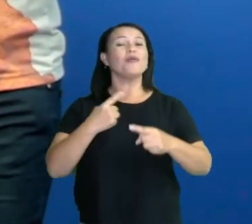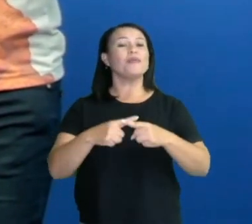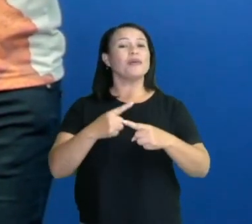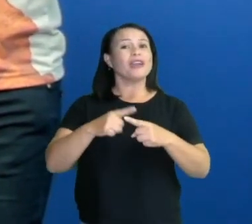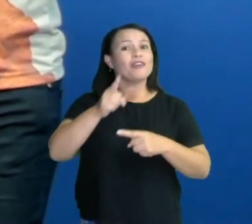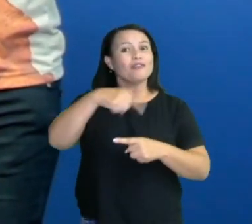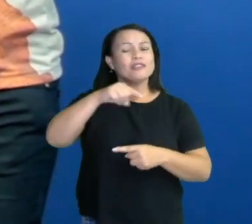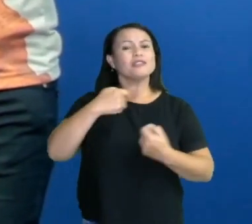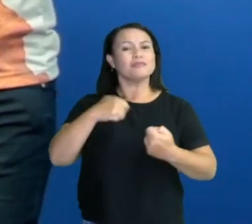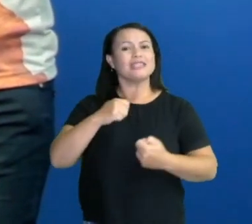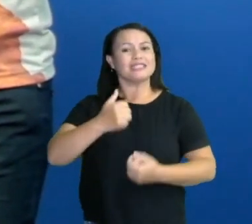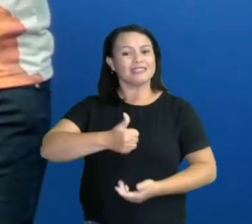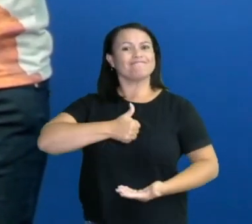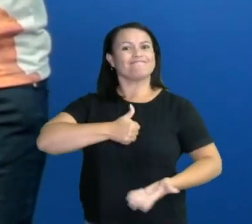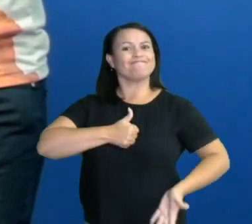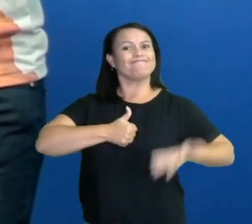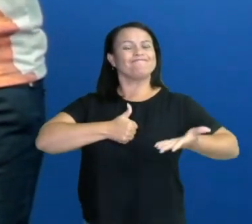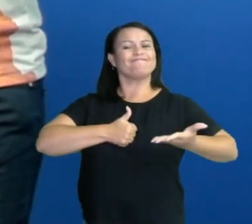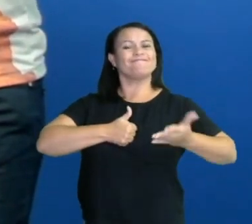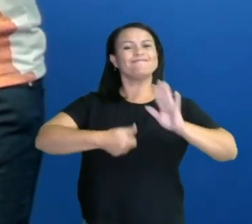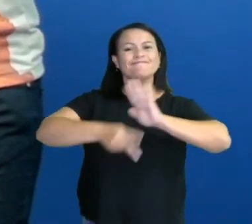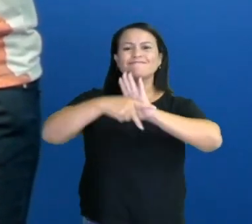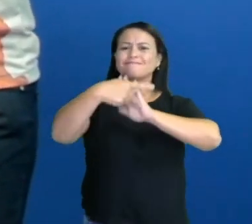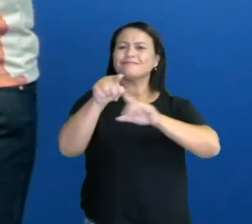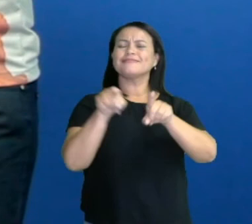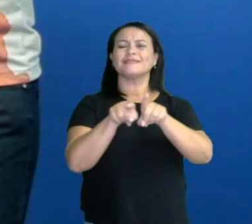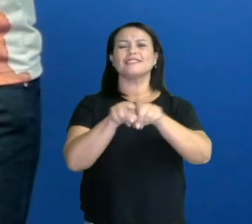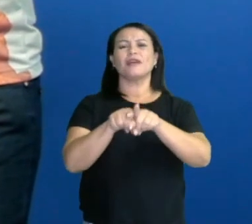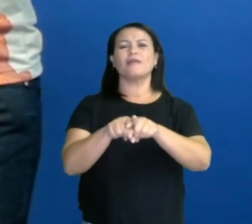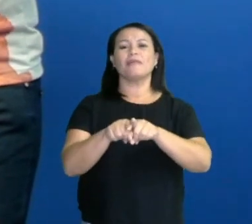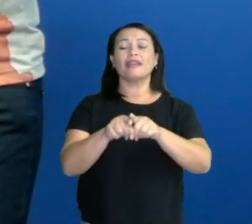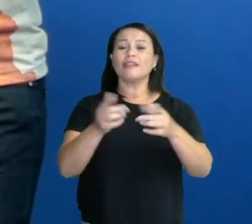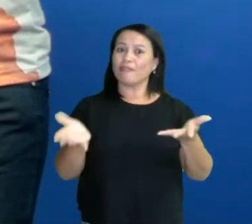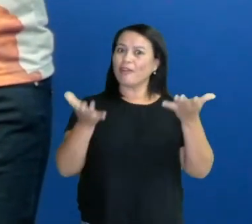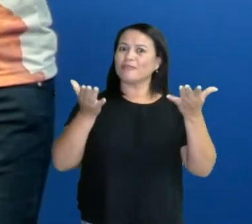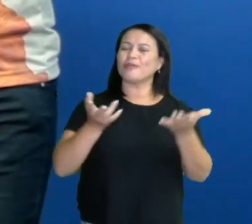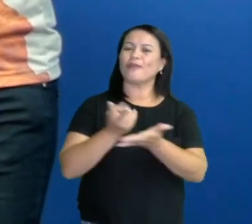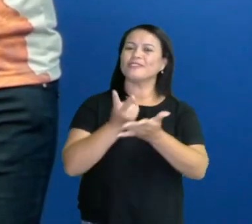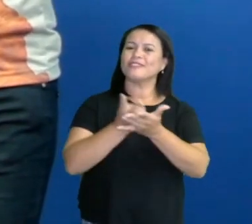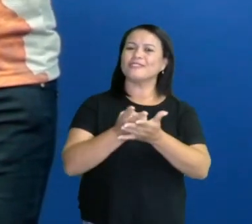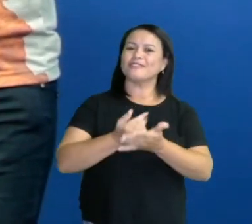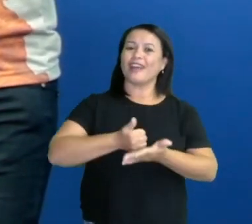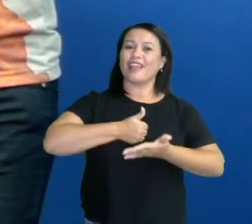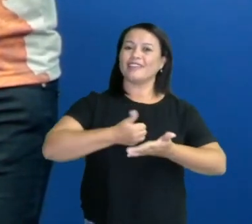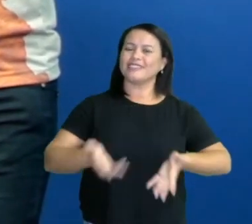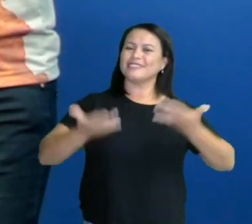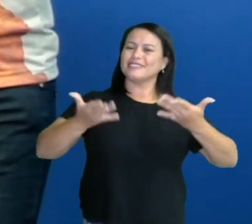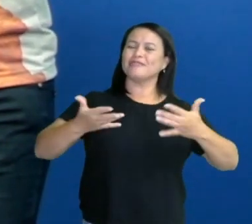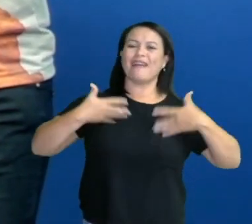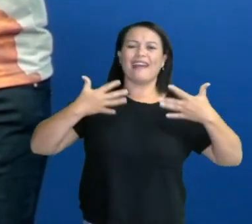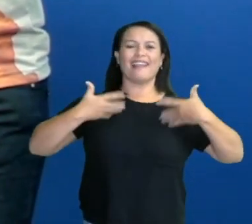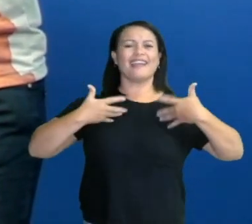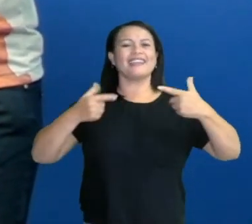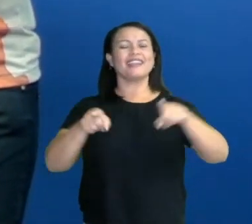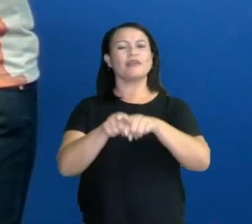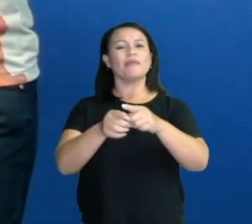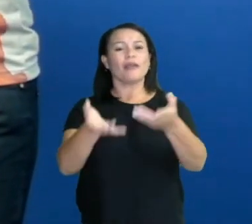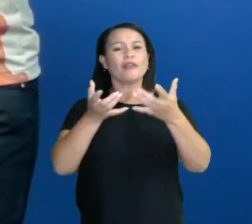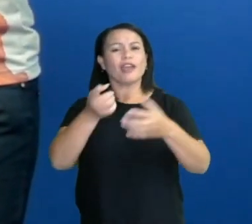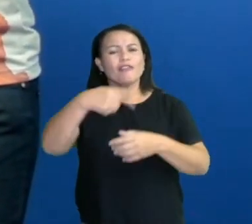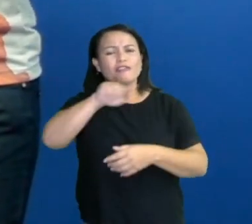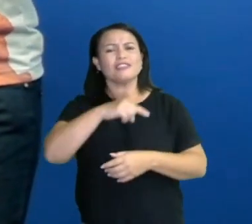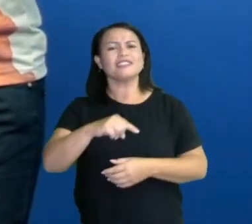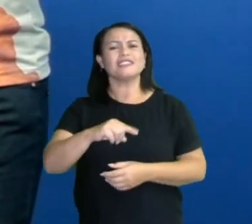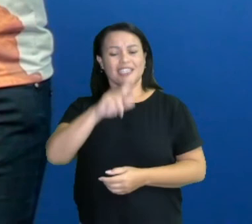ama você do que você próprio, você própria. Então, bora pra frente, alto astral lá em cima mesmo. Quero você